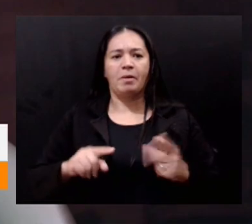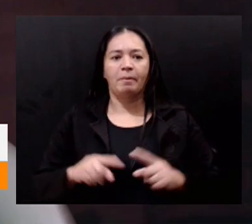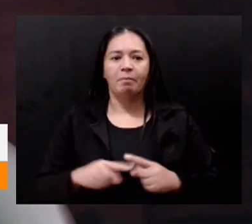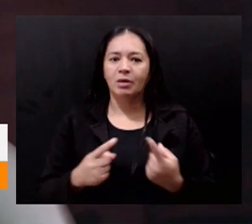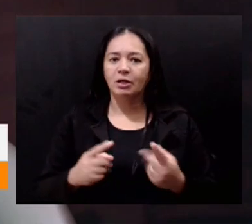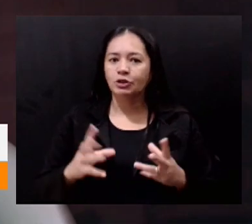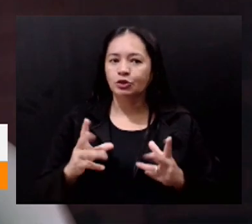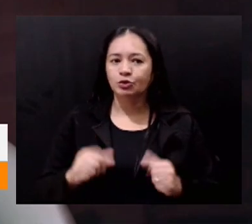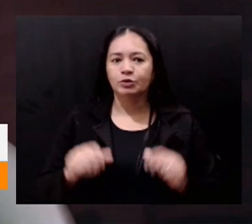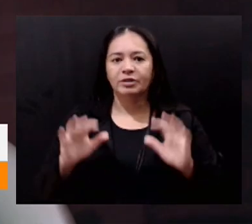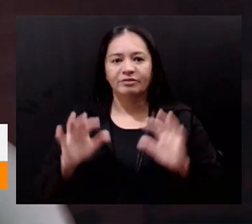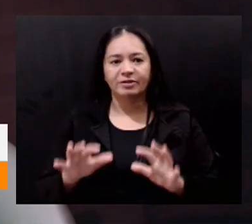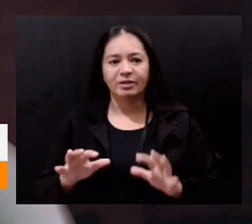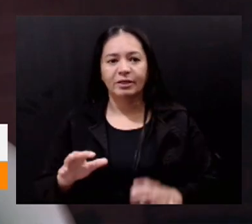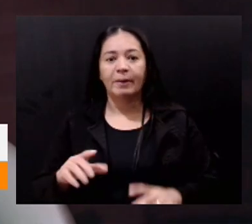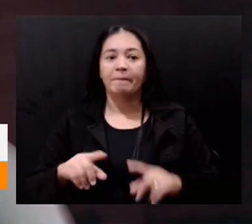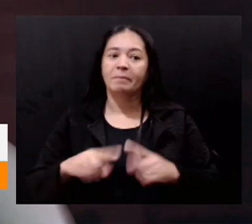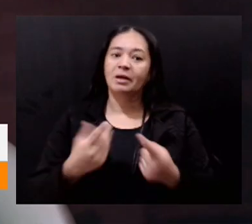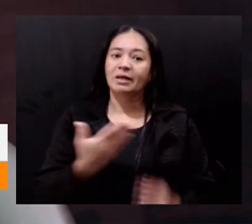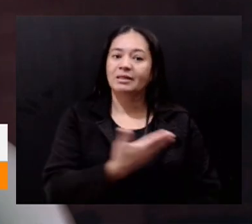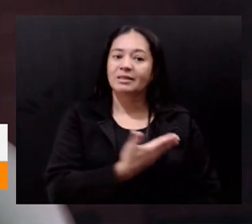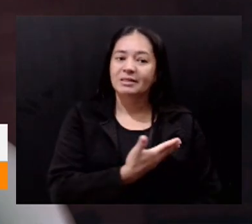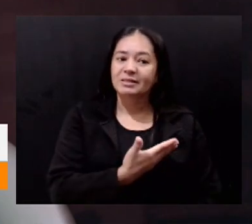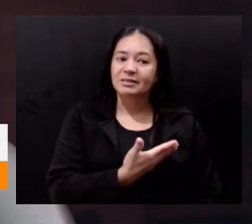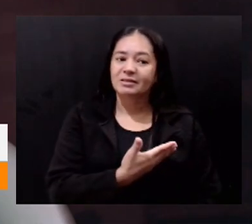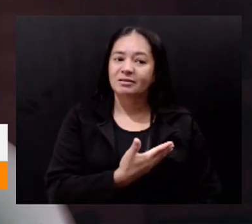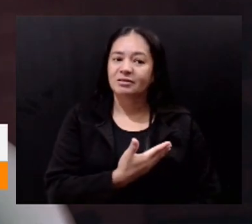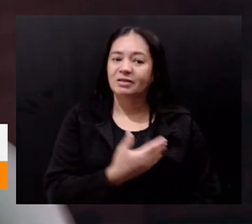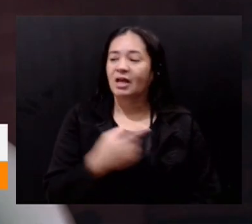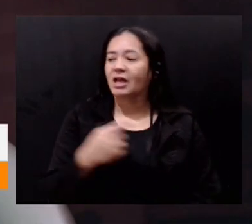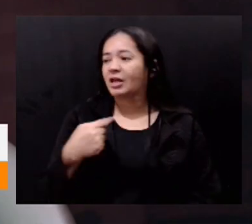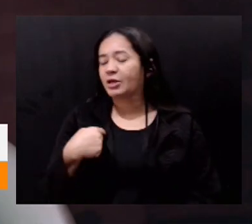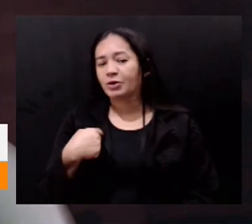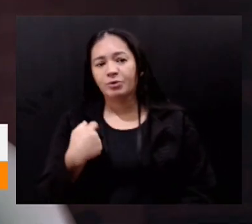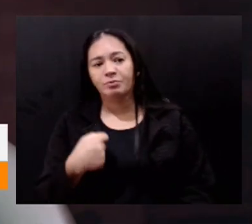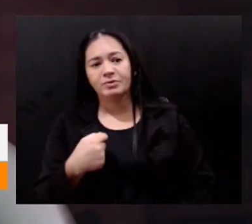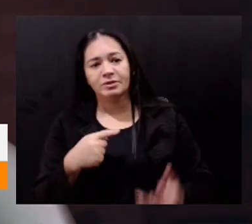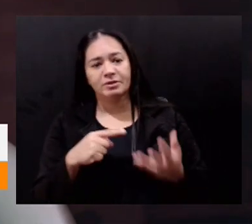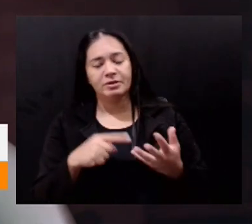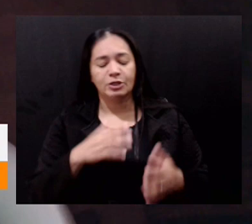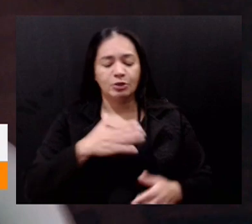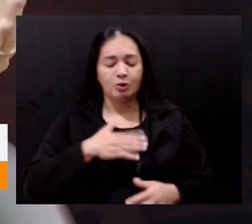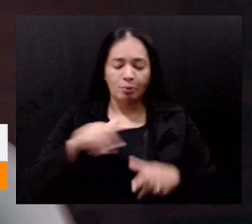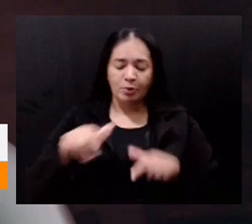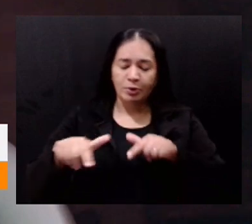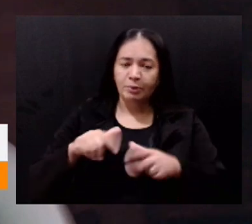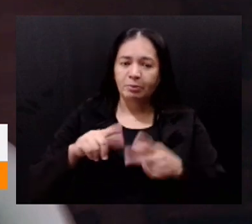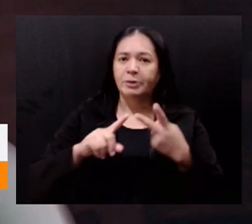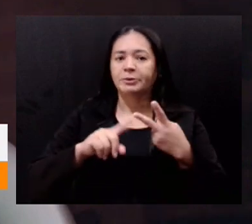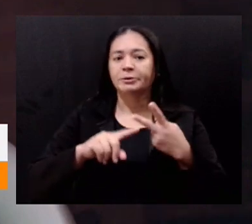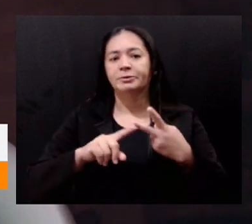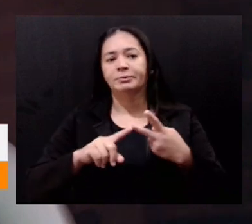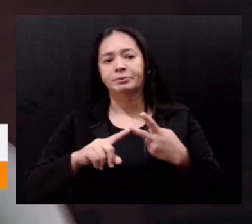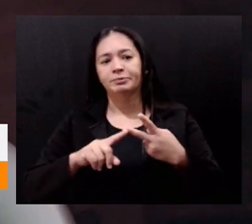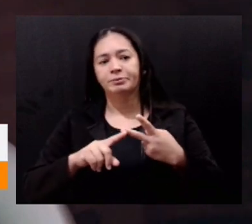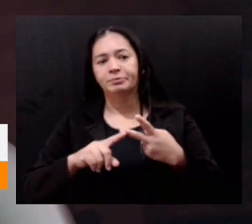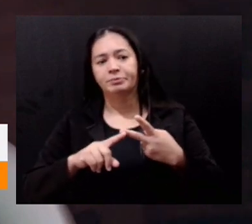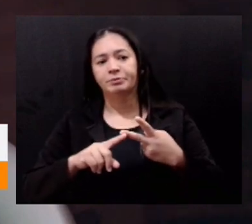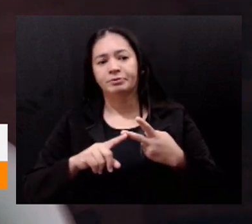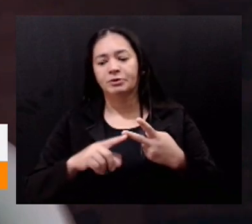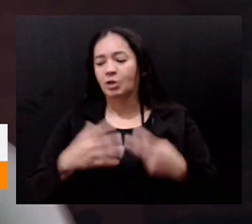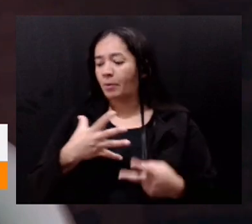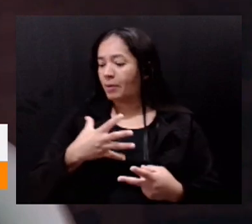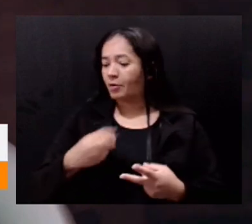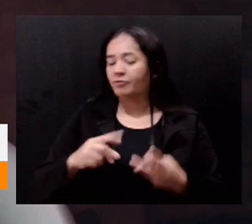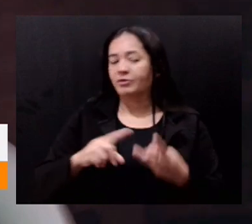amizades, às vezes, a pessoa vira e fala: "Eu preciso dar ênfase no meu trabalho, eu preciso dar ênfase para os filhos, para o marido",